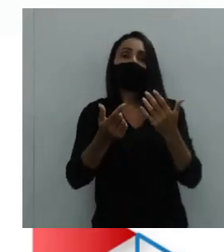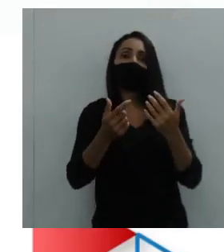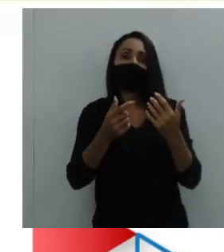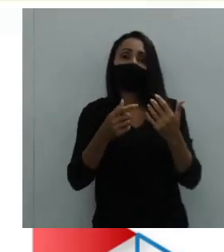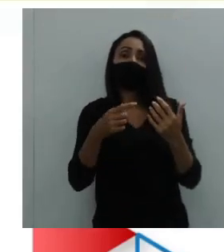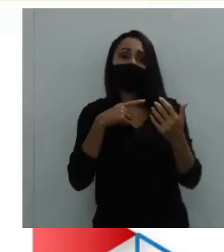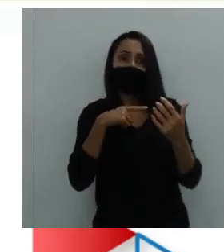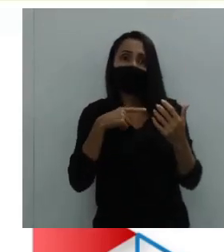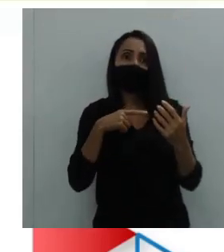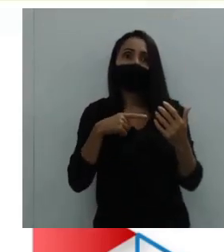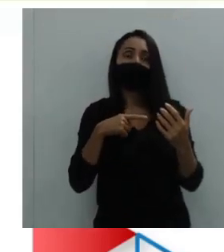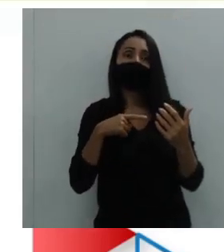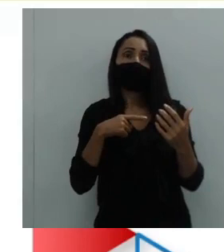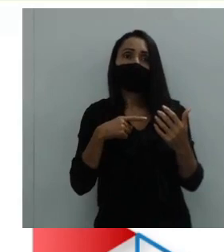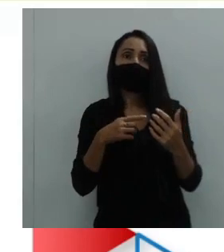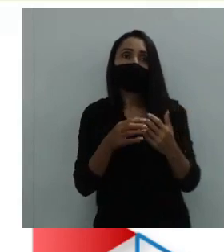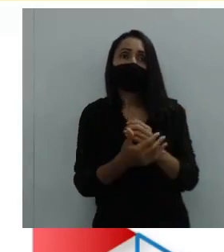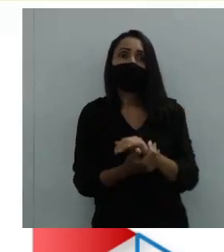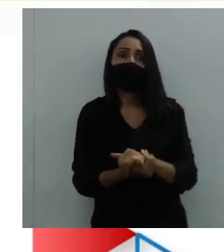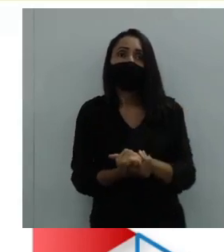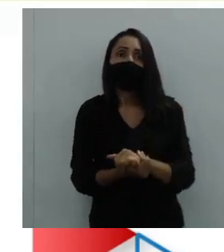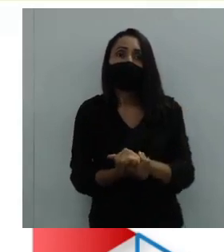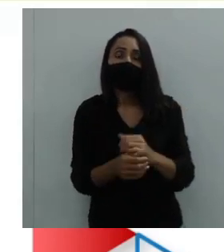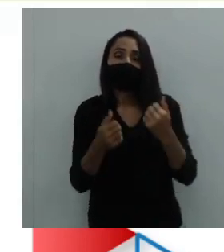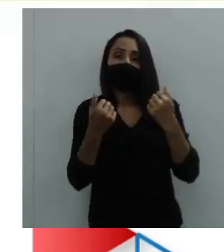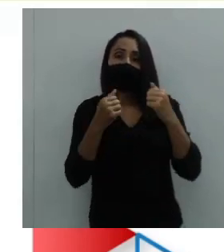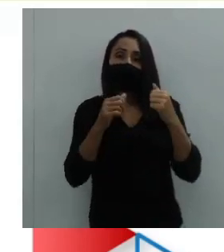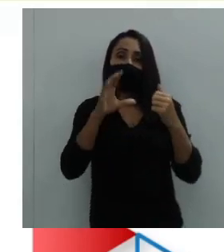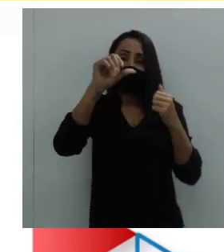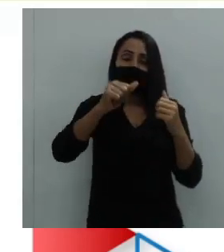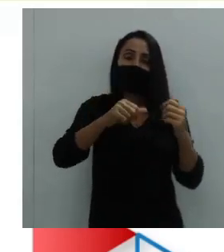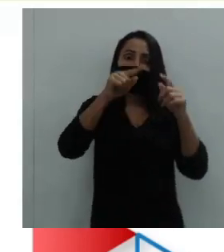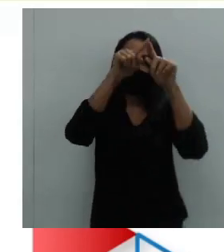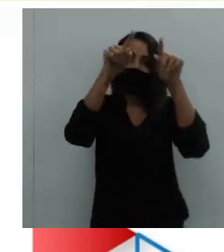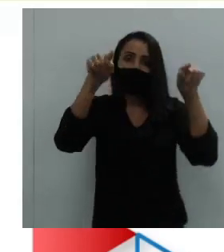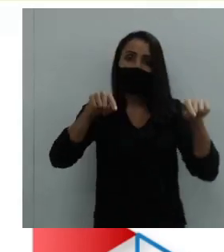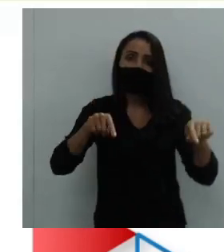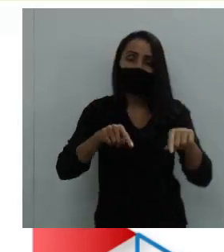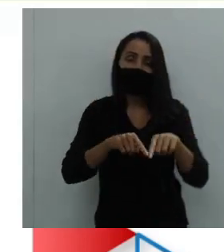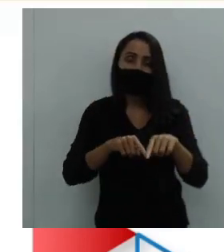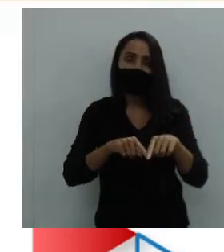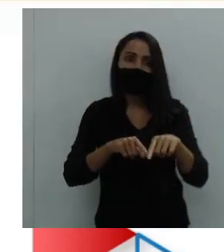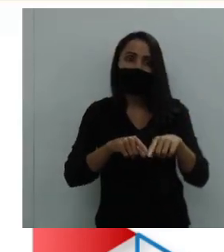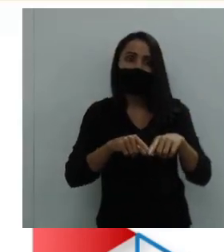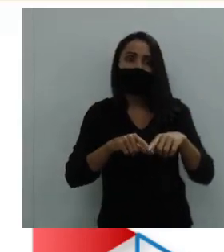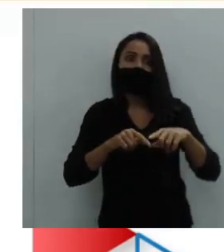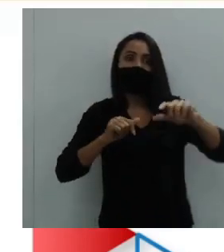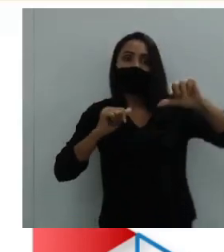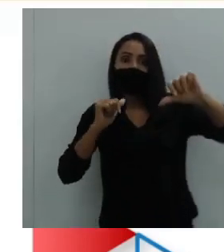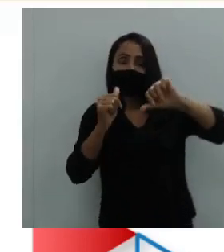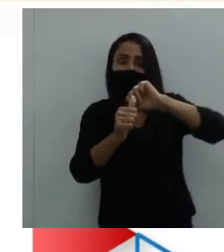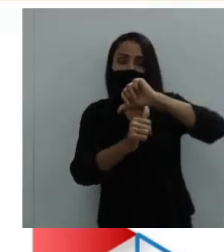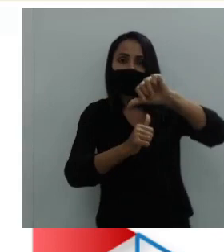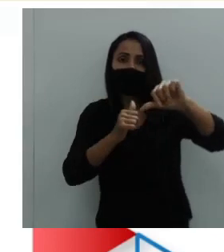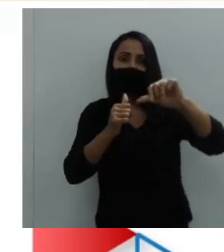ter que pegar o quadrado, transformando esse desenho fica no terceiro quadrante com